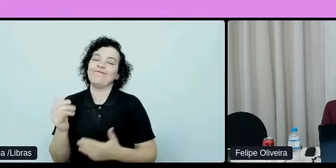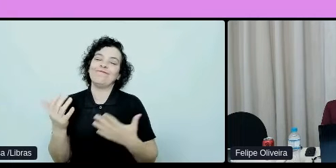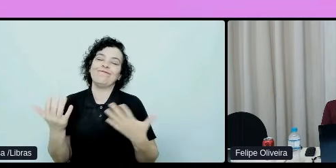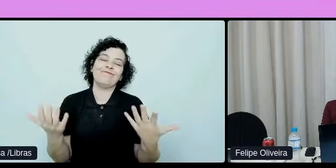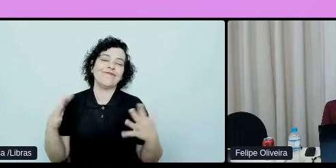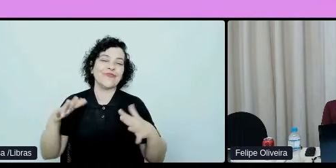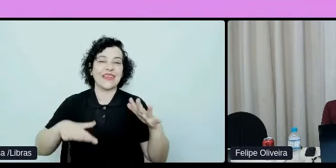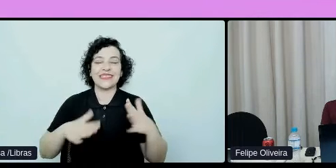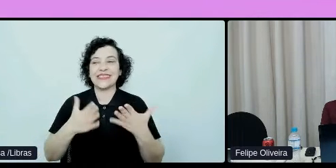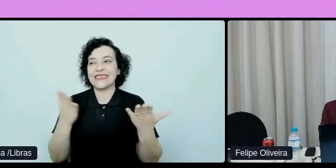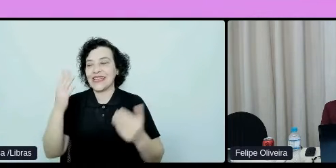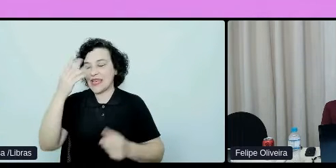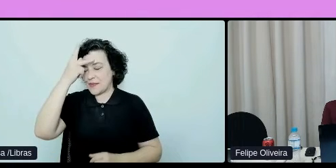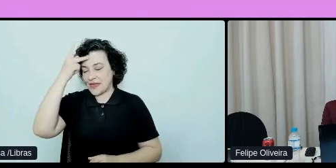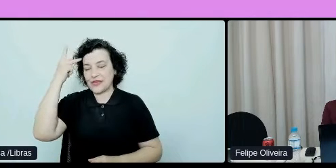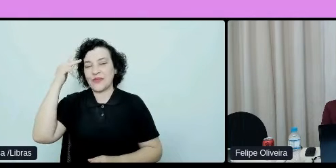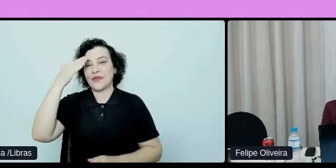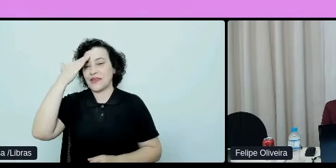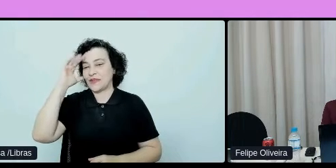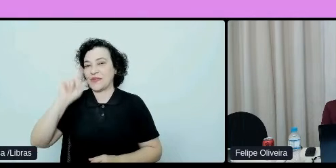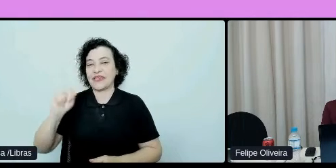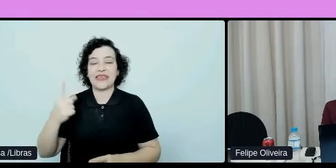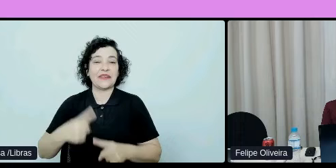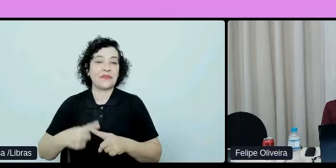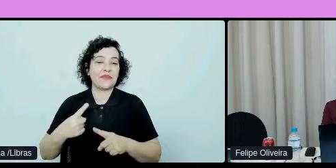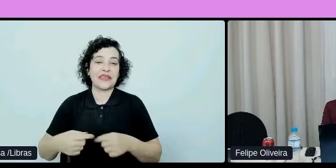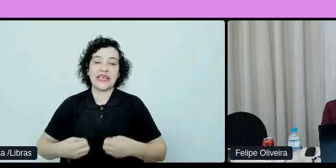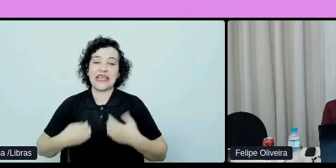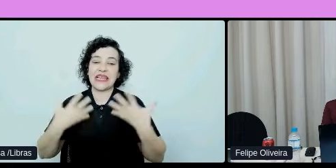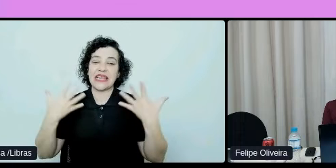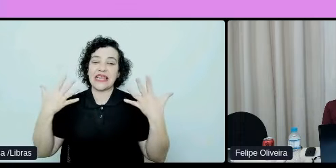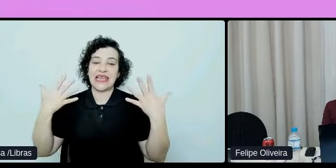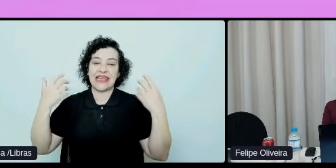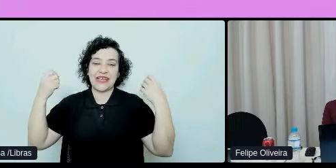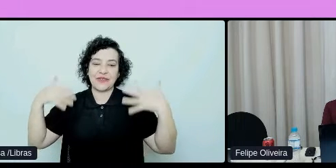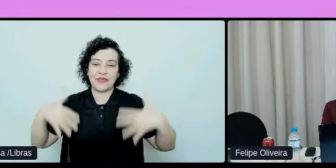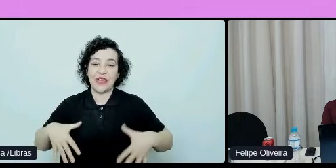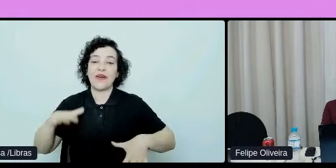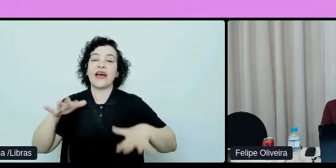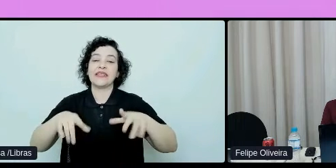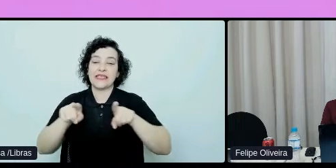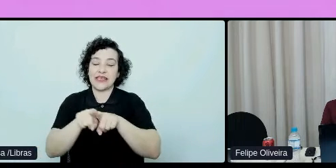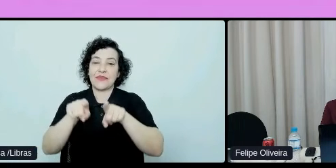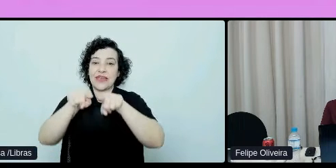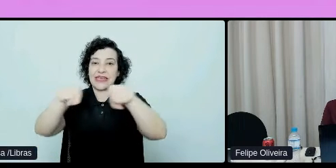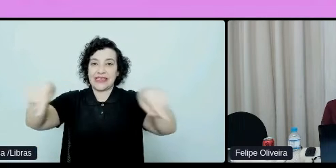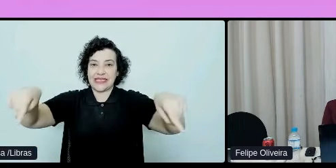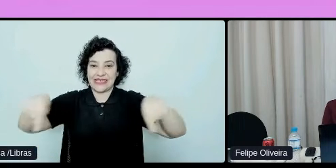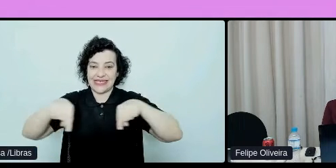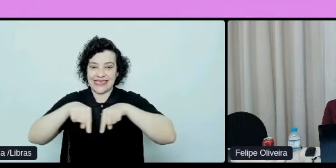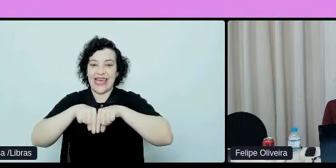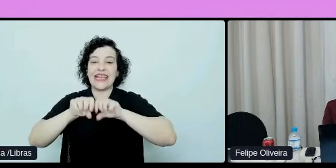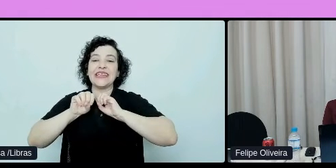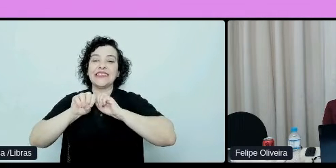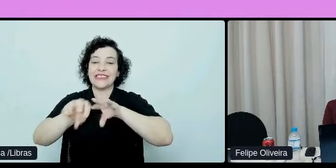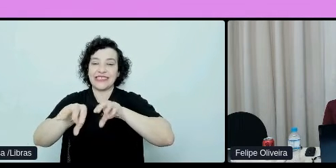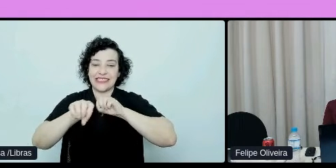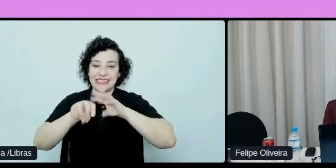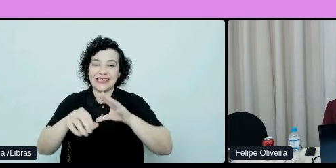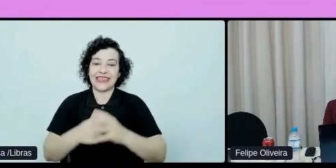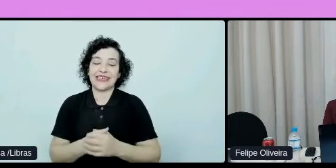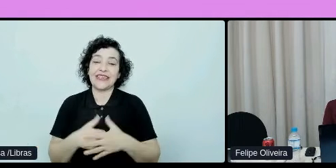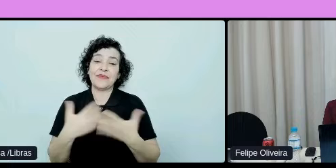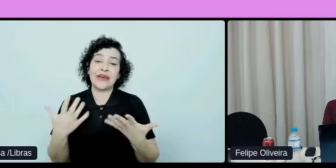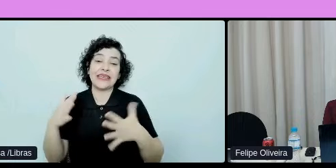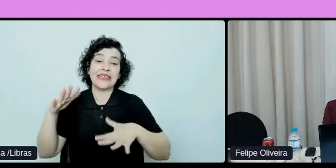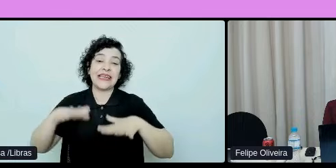forma possível, porque é muito automático. Tipo em sala de aula, né? Sim. Mas foi sem querer.